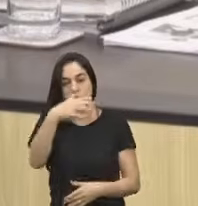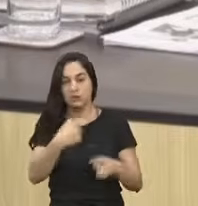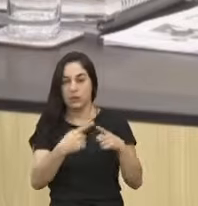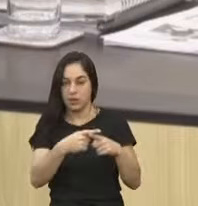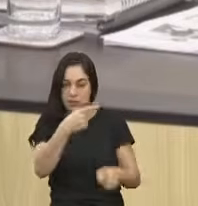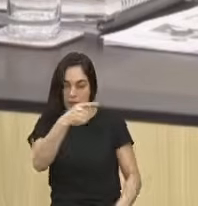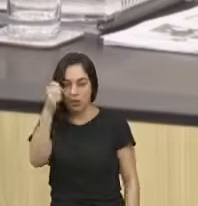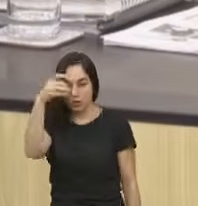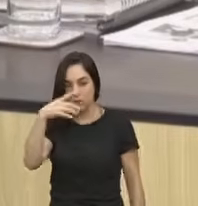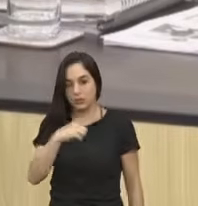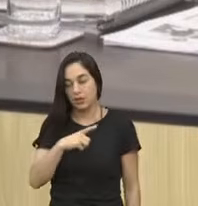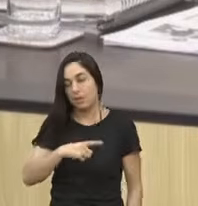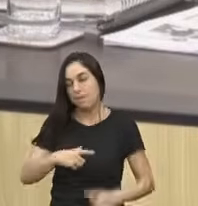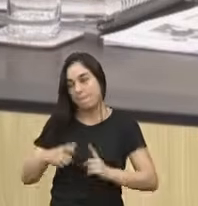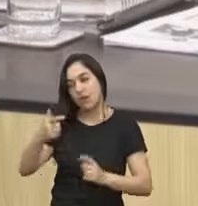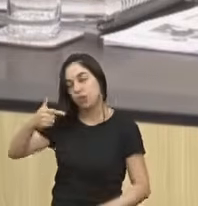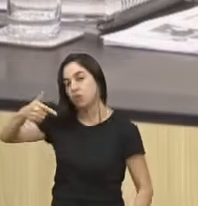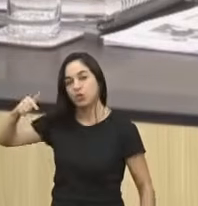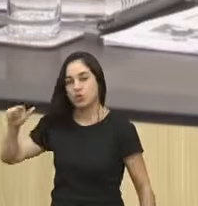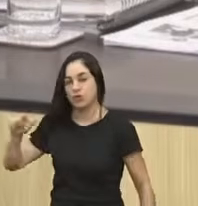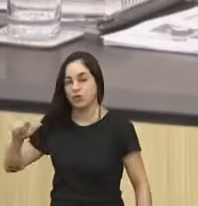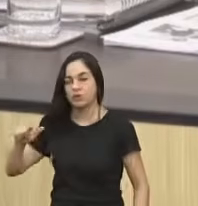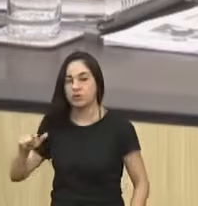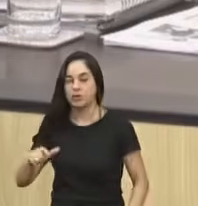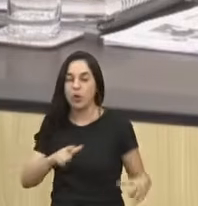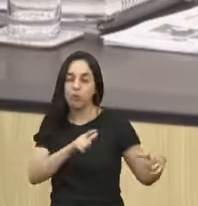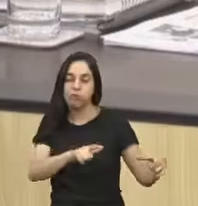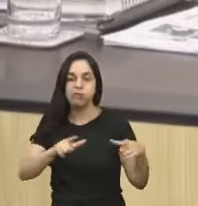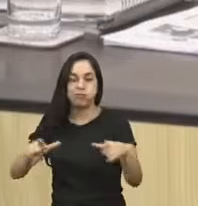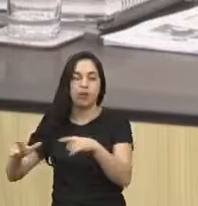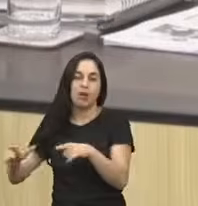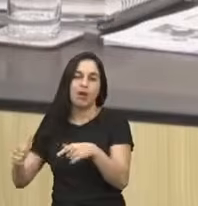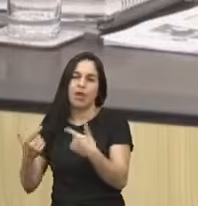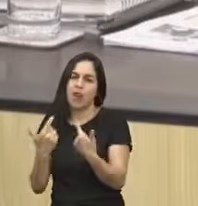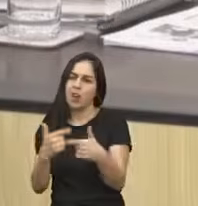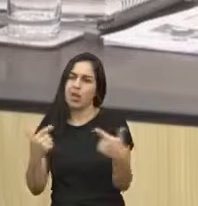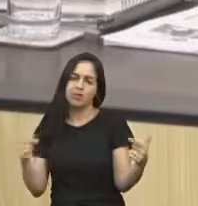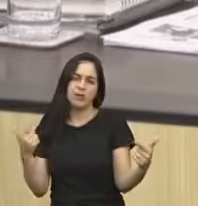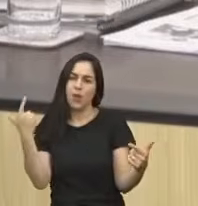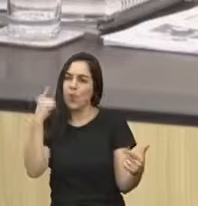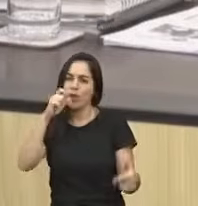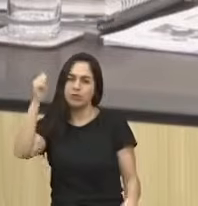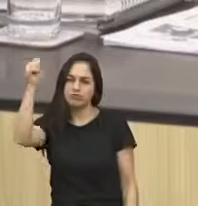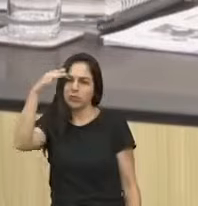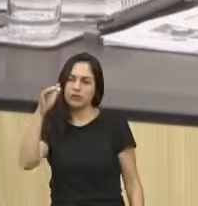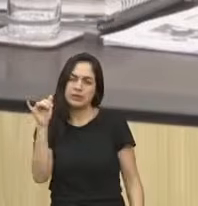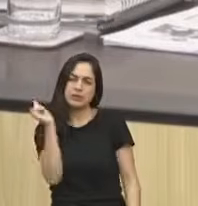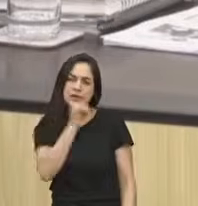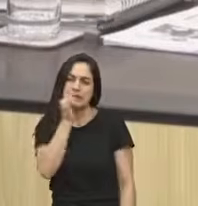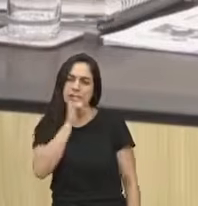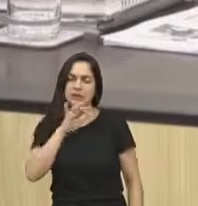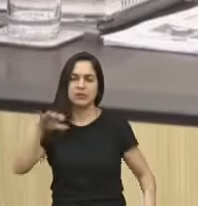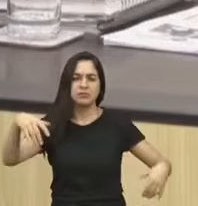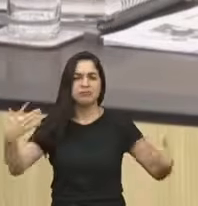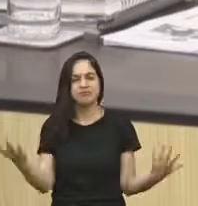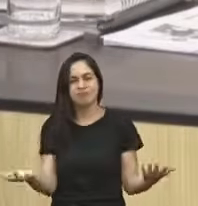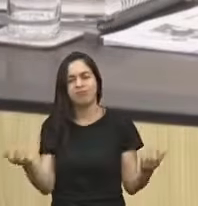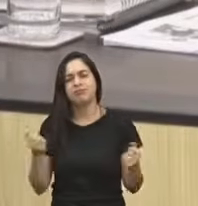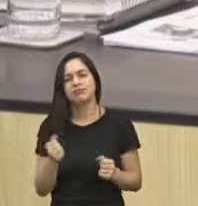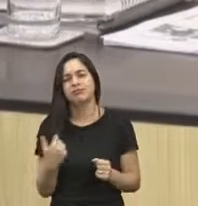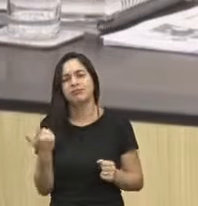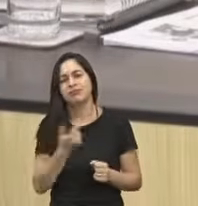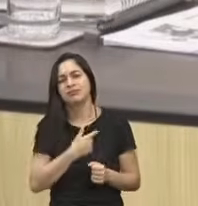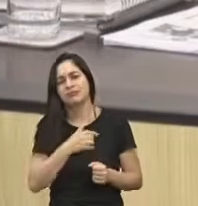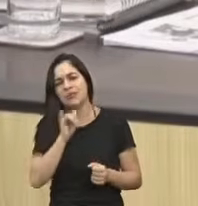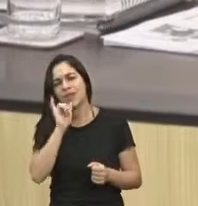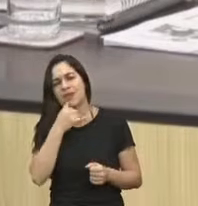luz. Mas os demais que estão sendo loteados não vão receber. E é muito triste a gente dar essa notícia essa